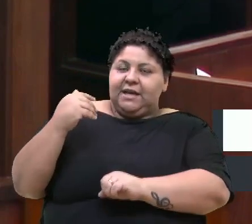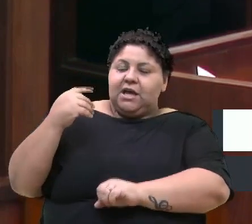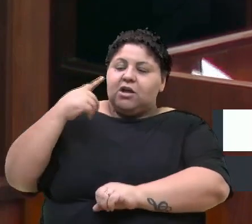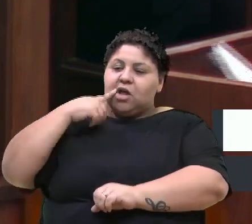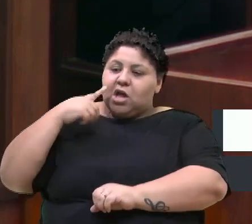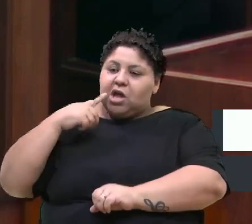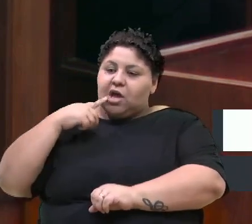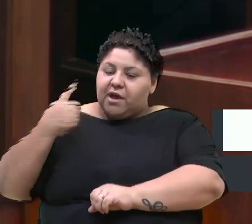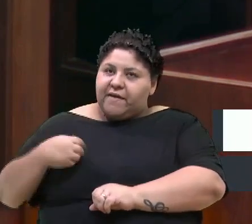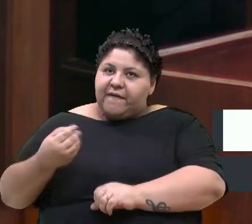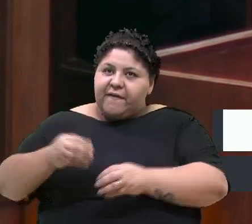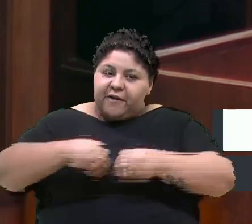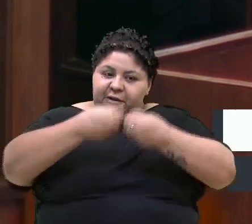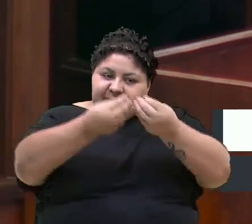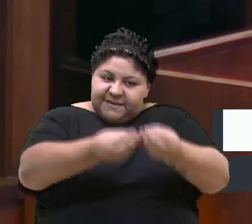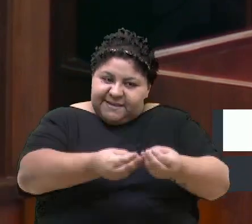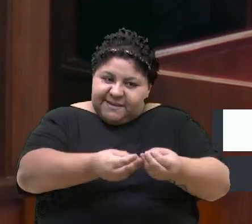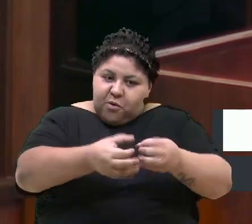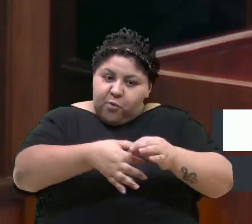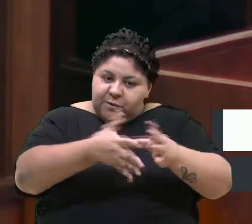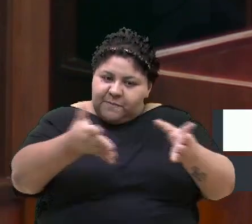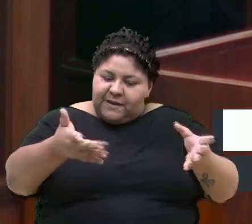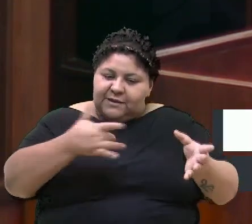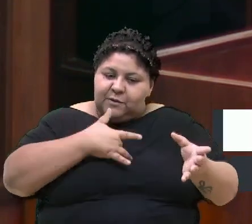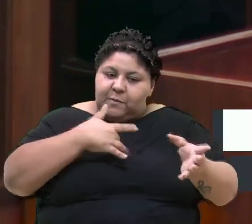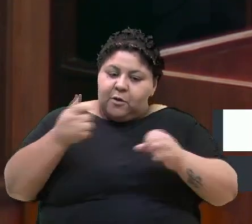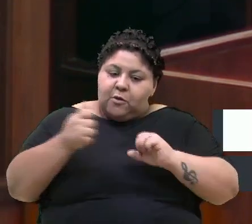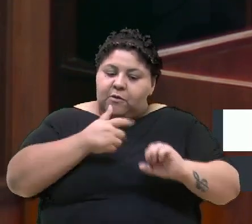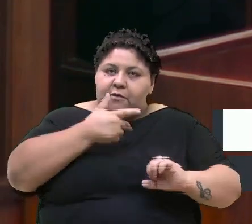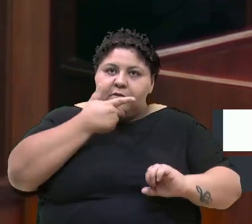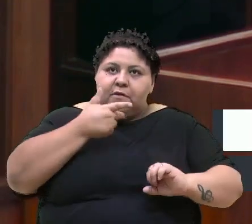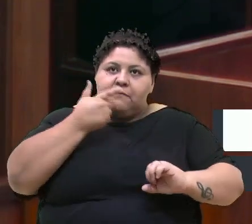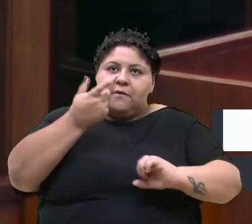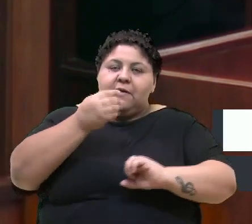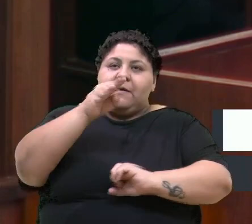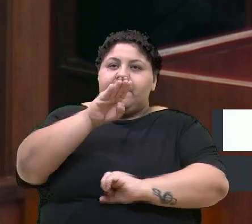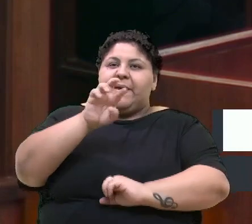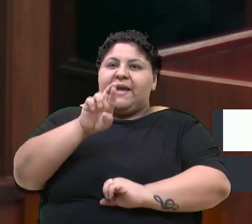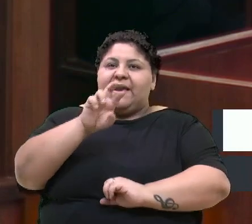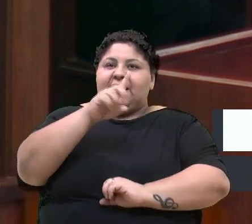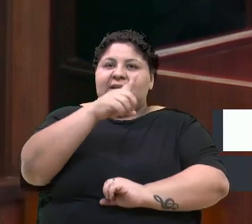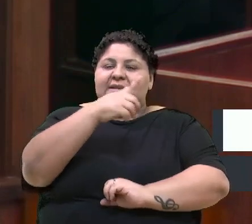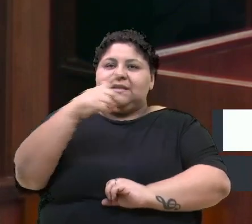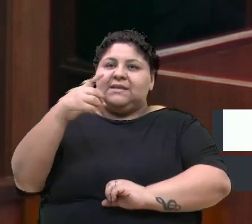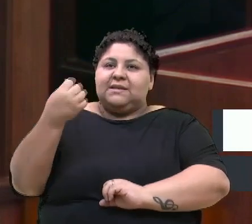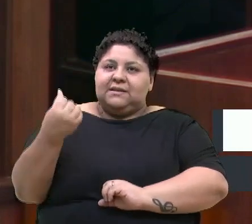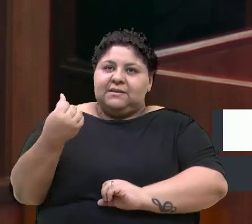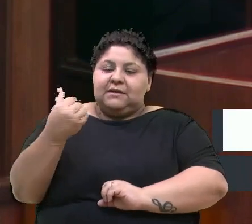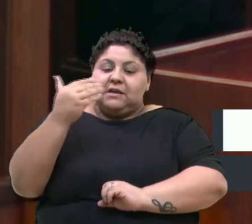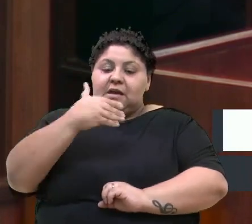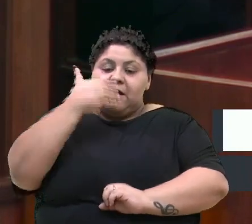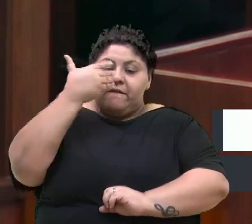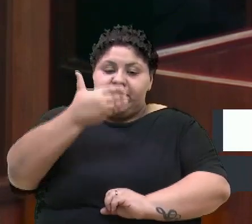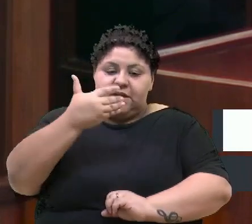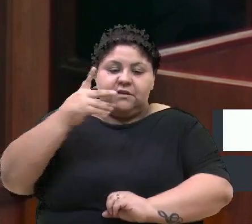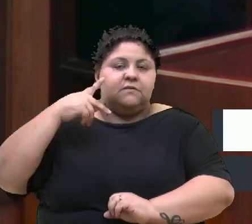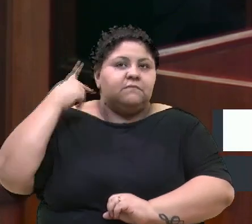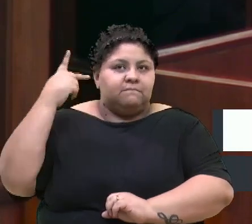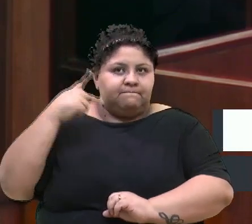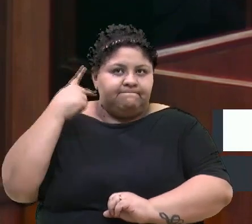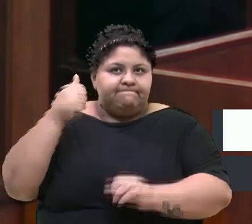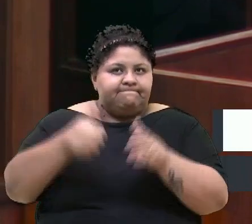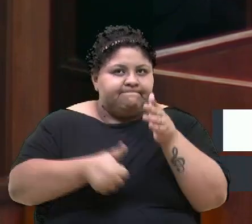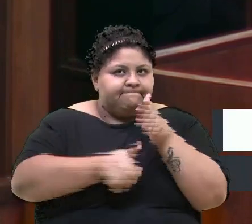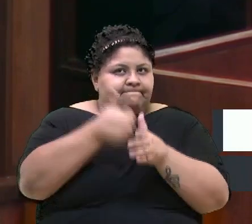o espaço para mim poder falar aí da BR-116, a frente parlamentar em melhoria